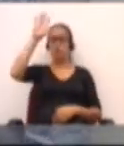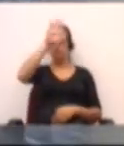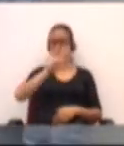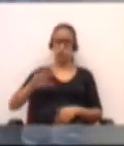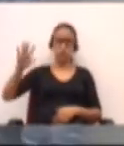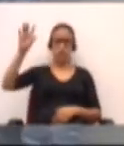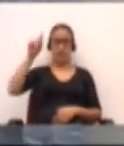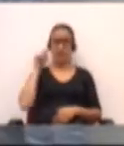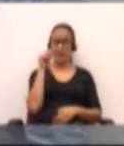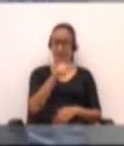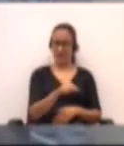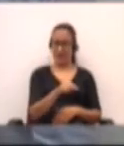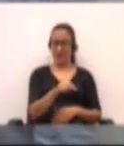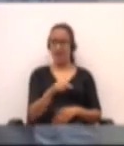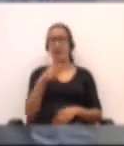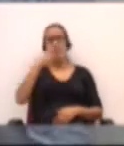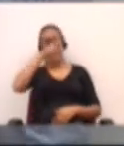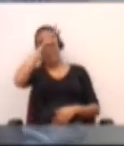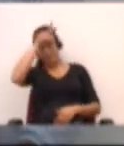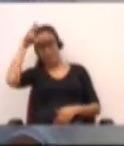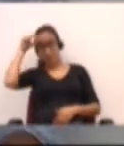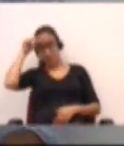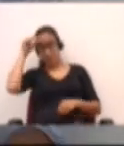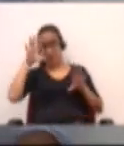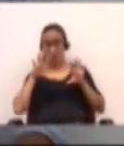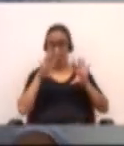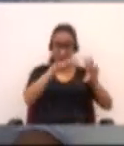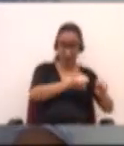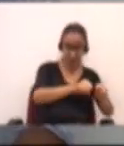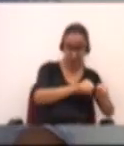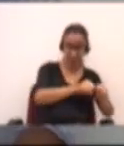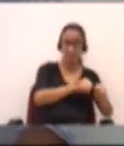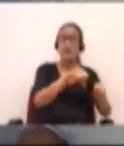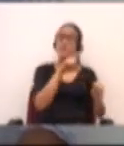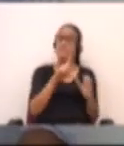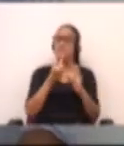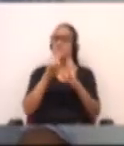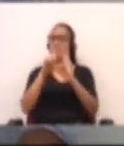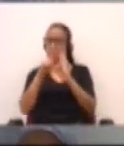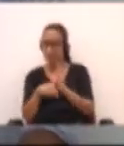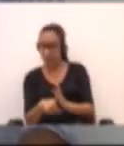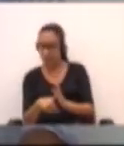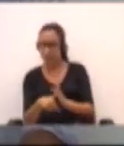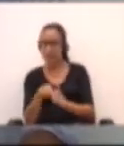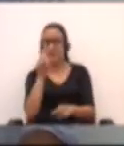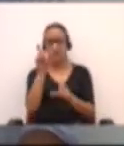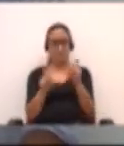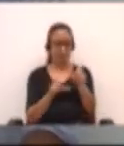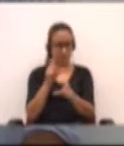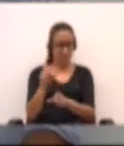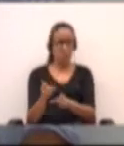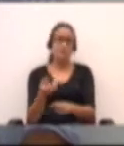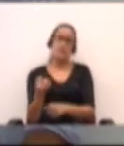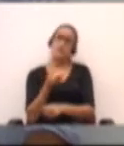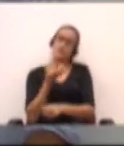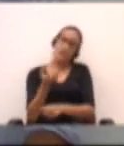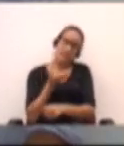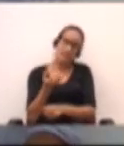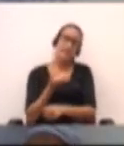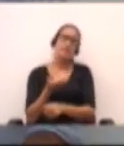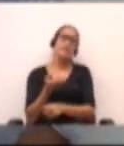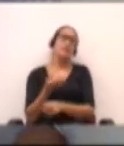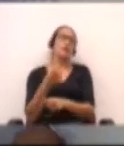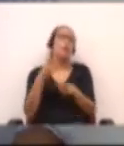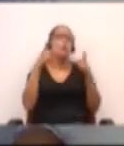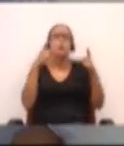dona prefeitura e que, de alguma forma, os nossos cidadãos que merecem um espaço de terra para